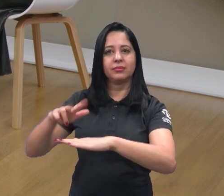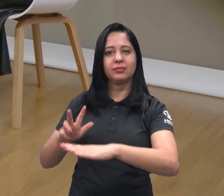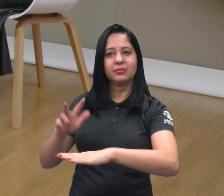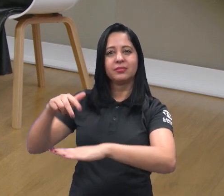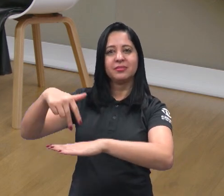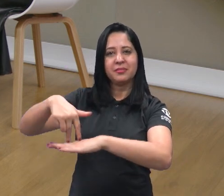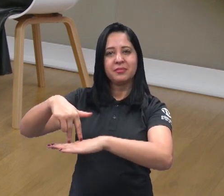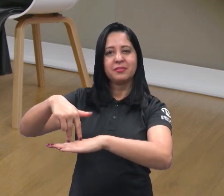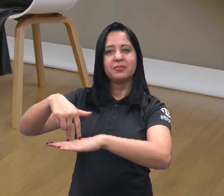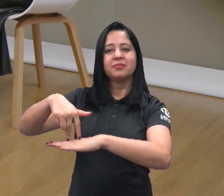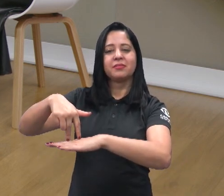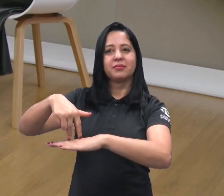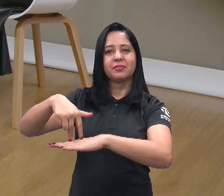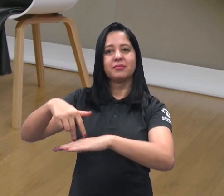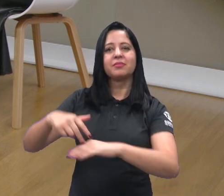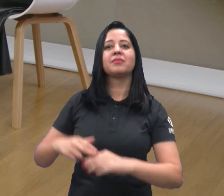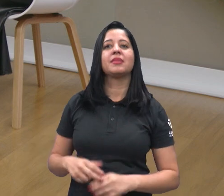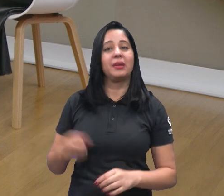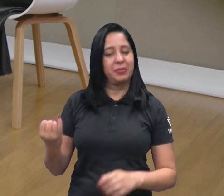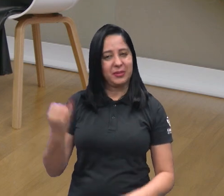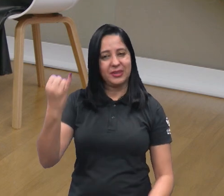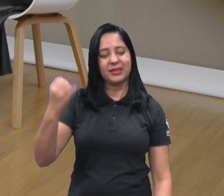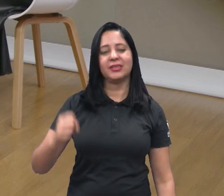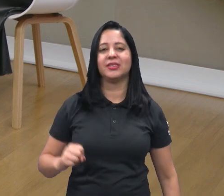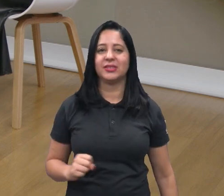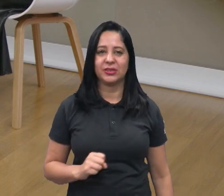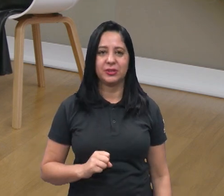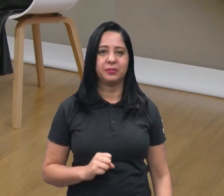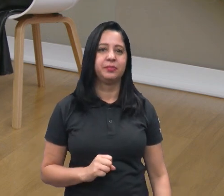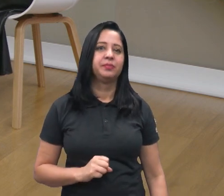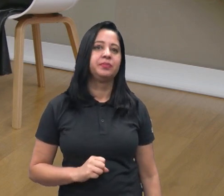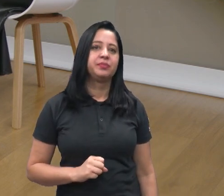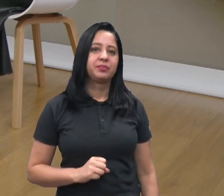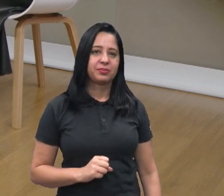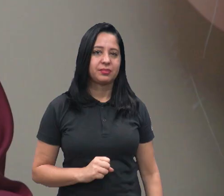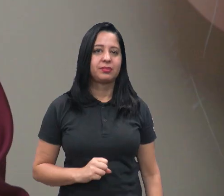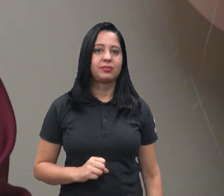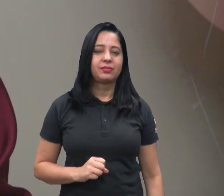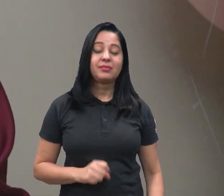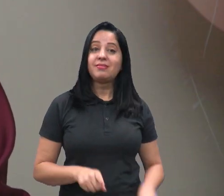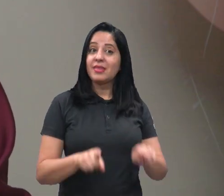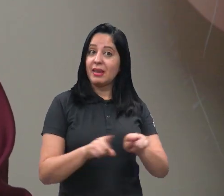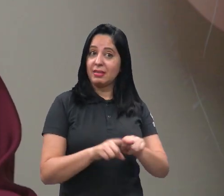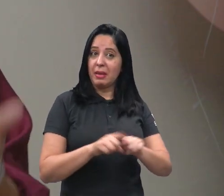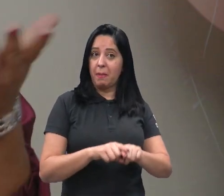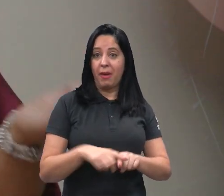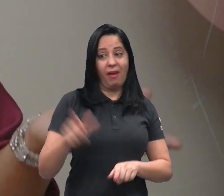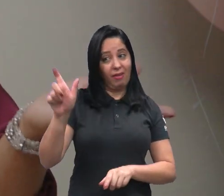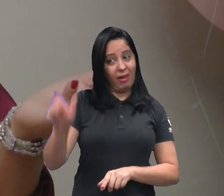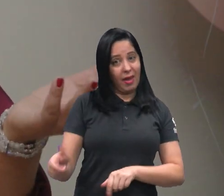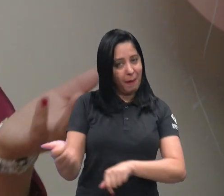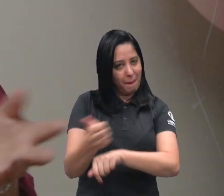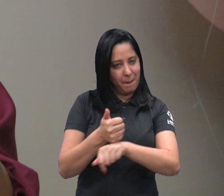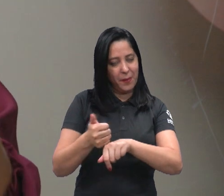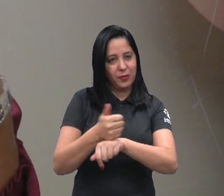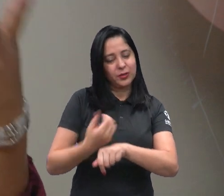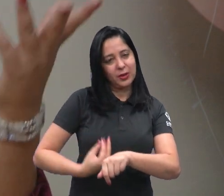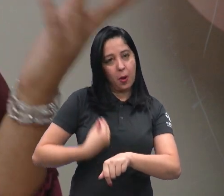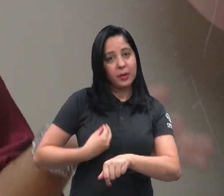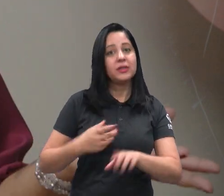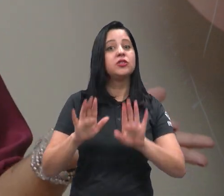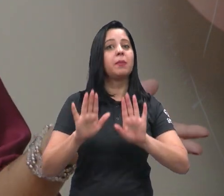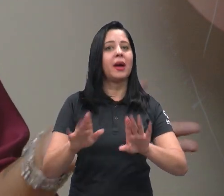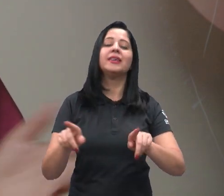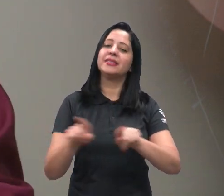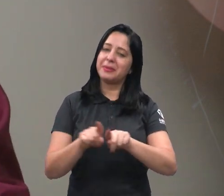também, falar sobre esse tema que é muito importante na nossa vida. Muito mesmo. E além da participação da Aline, não posso deixar de contar para vocês, aliás, eu falo